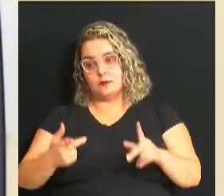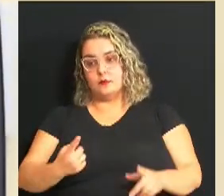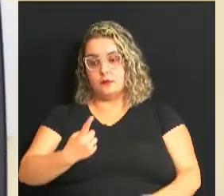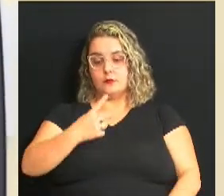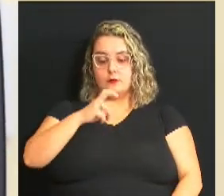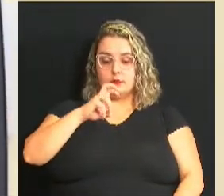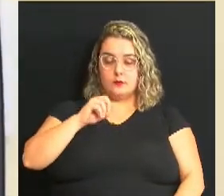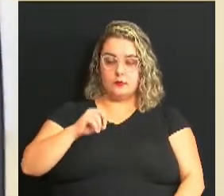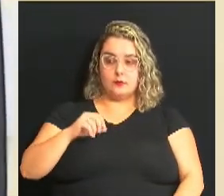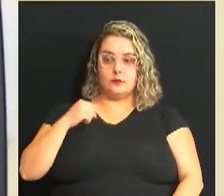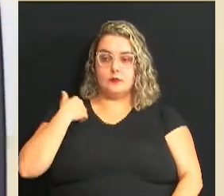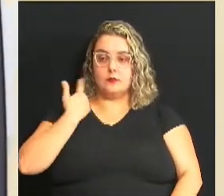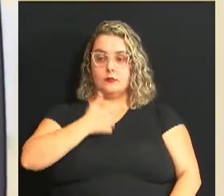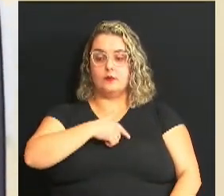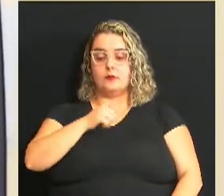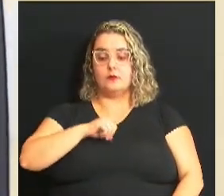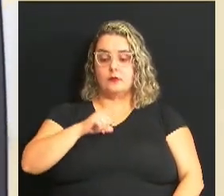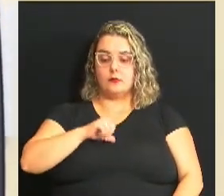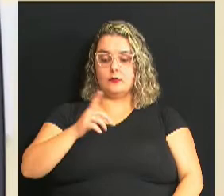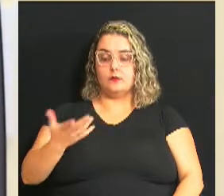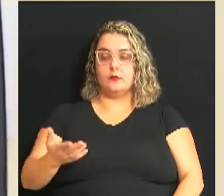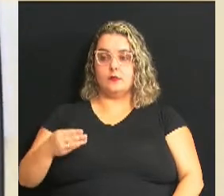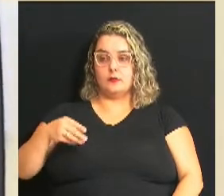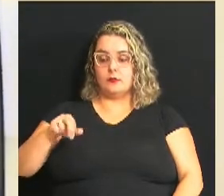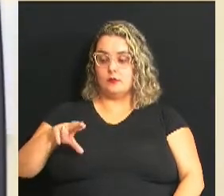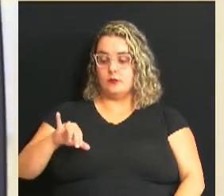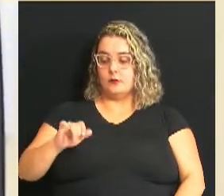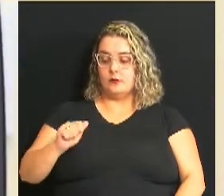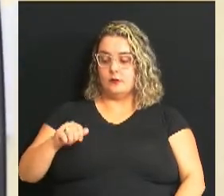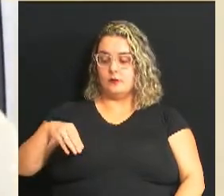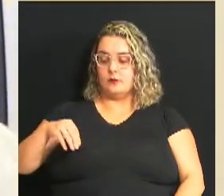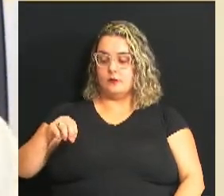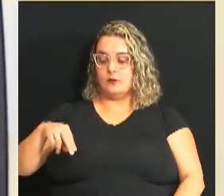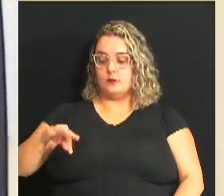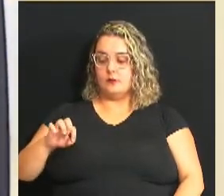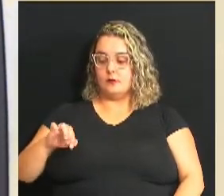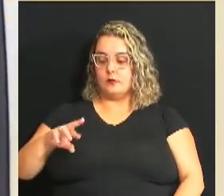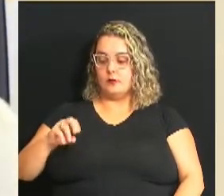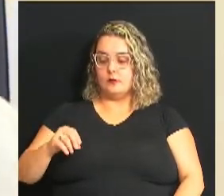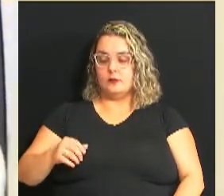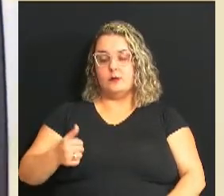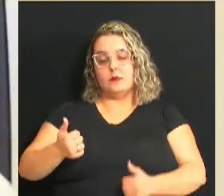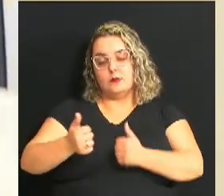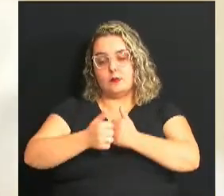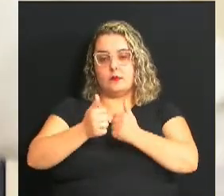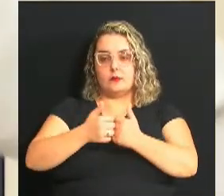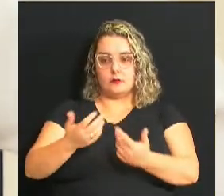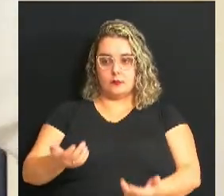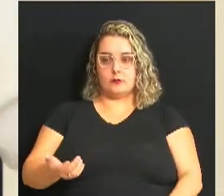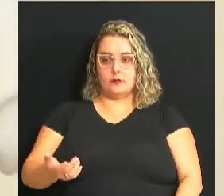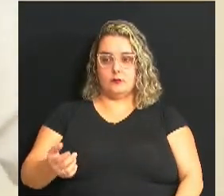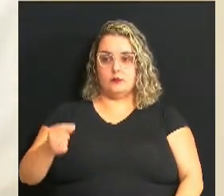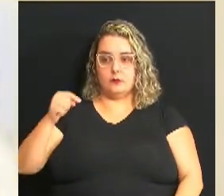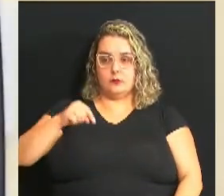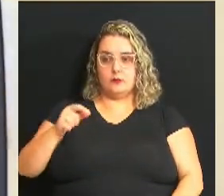gente tem o Maria Monteiro, que é perto disso, aqui é maior, então ele vai ter uma capacidade